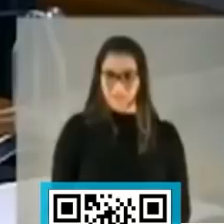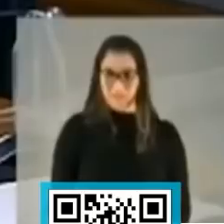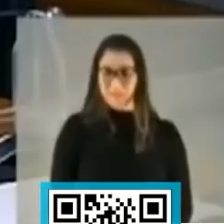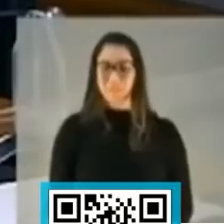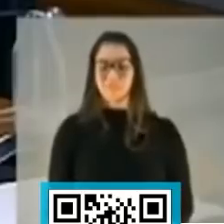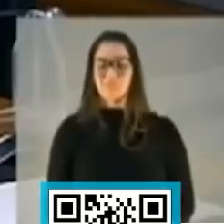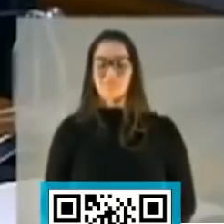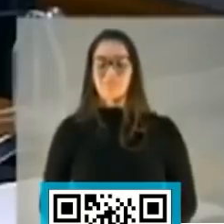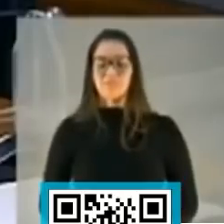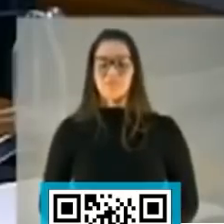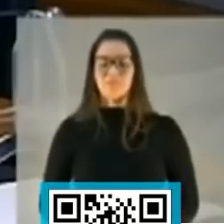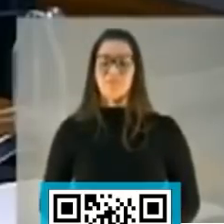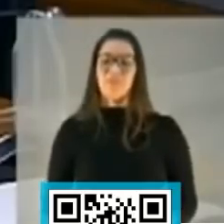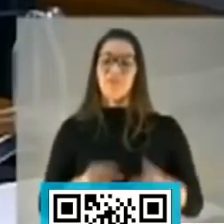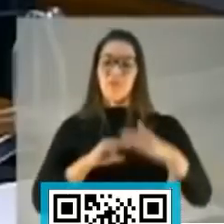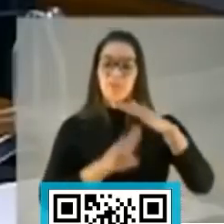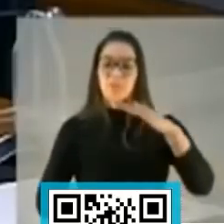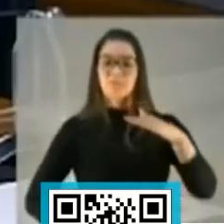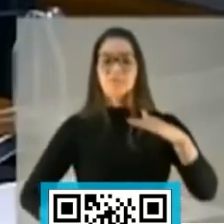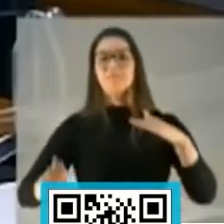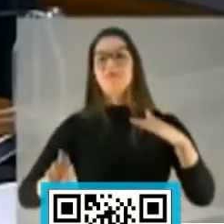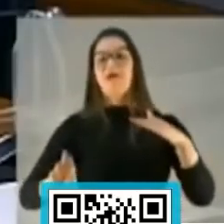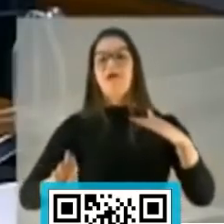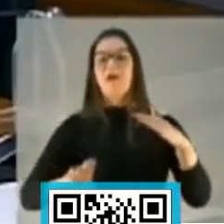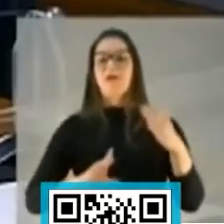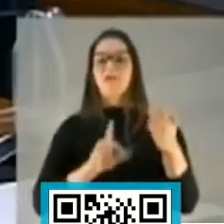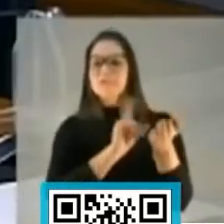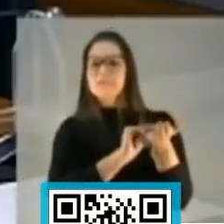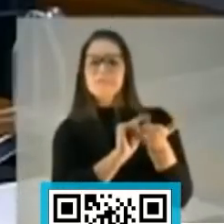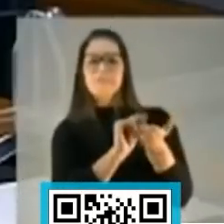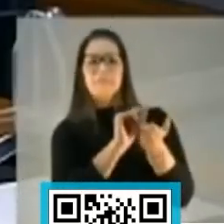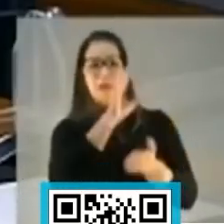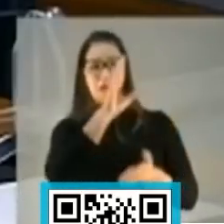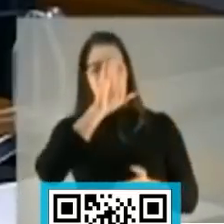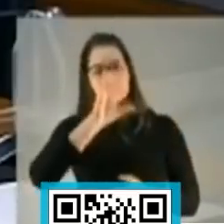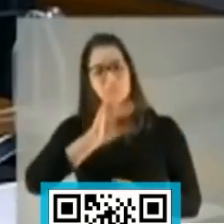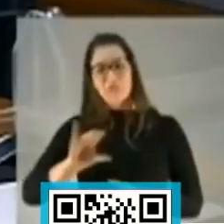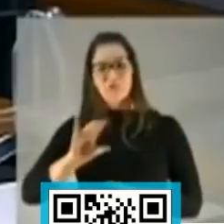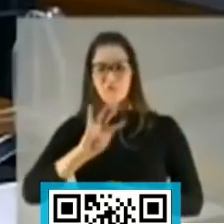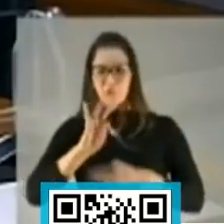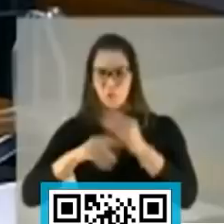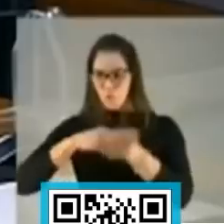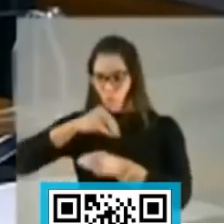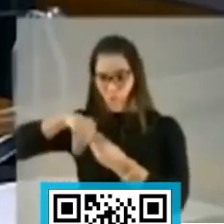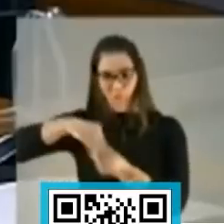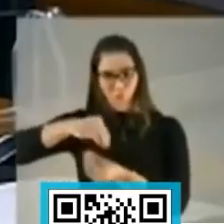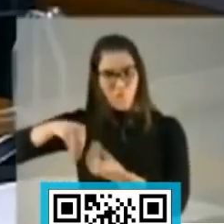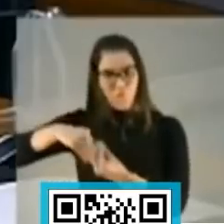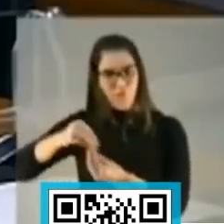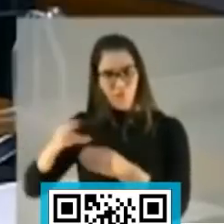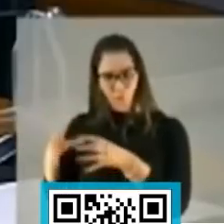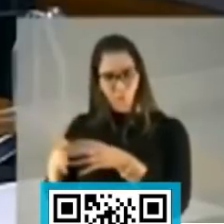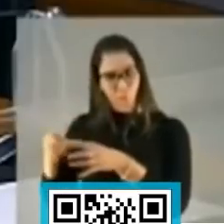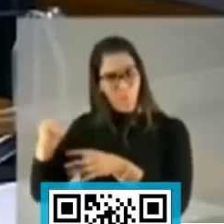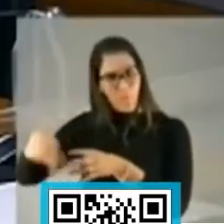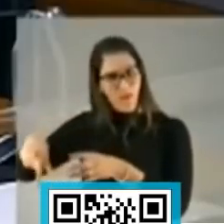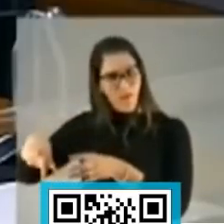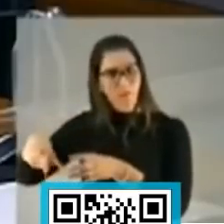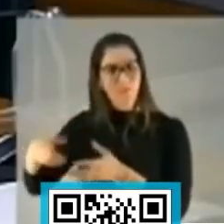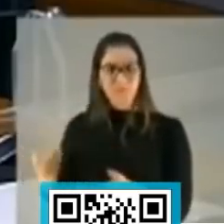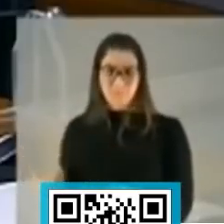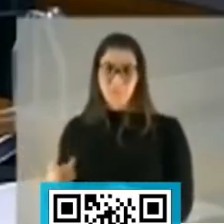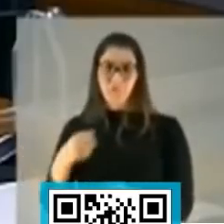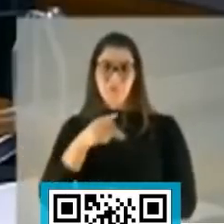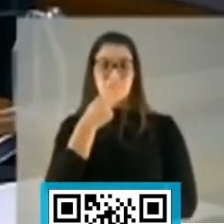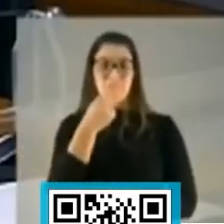grandes universidades Às vezes a cidade científicas estão todas envolvidas nesse comprou porque você não encontra a senhora vencer